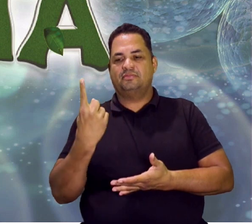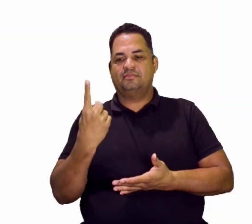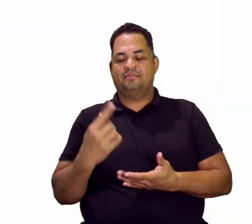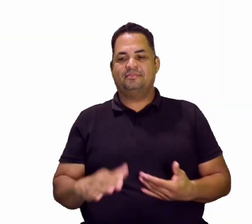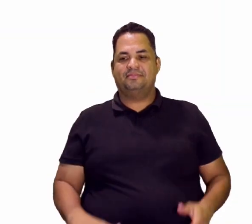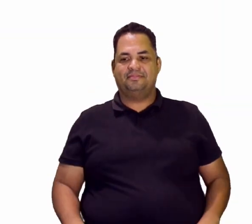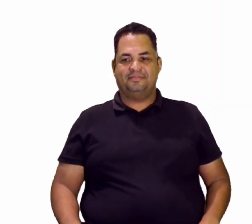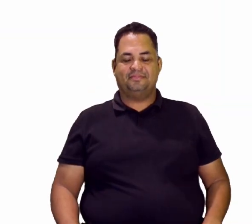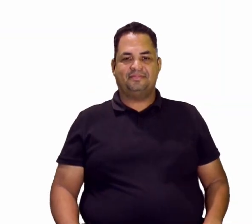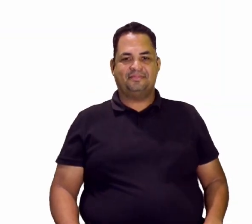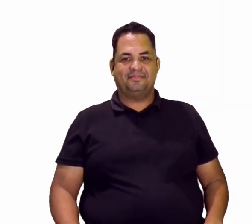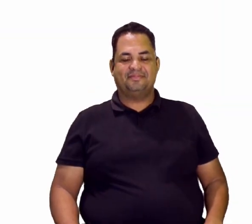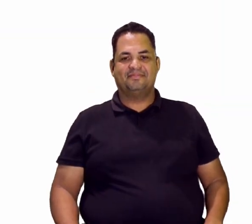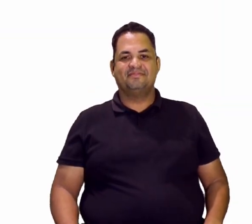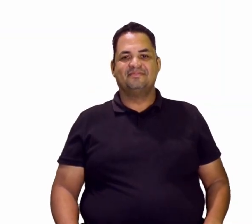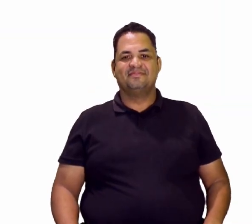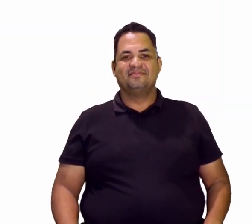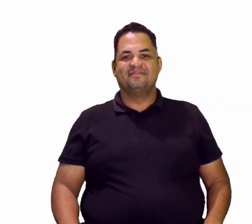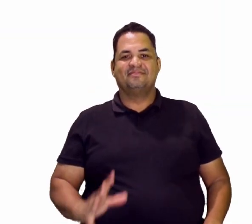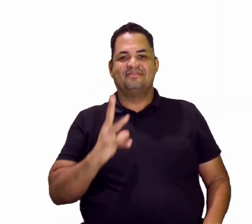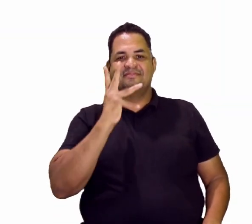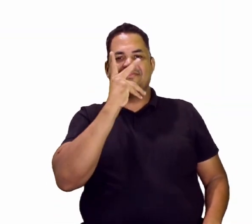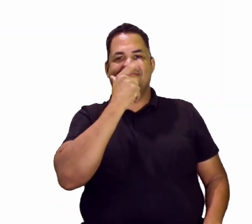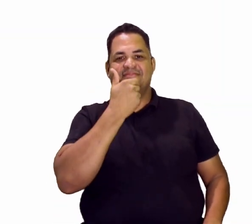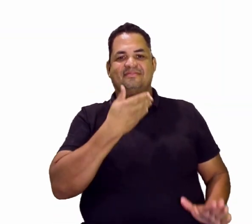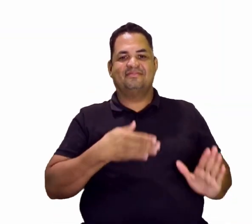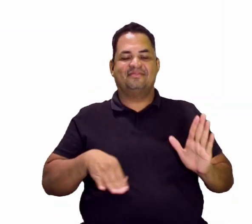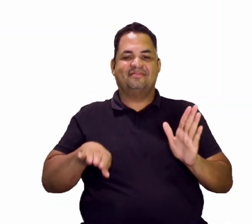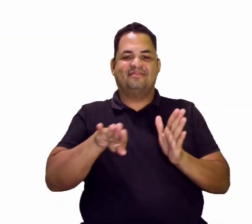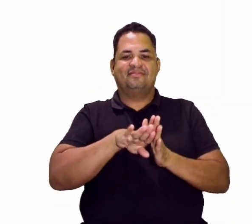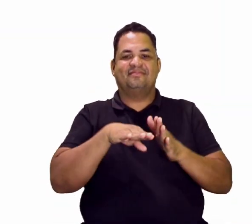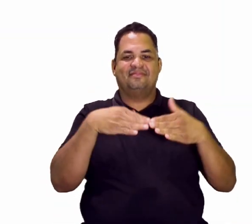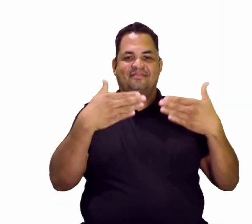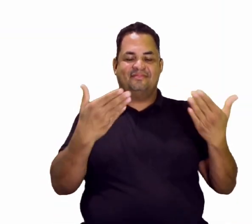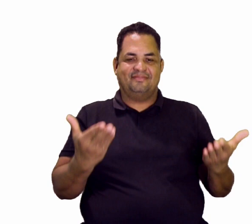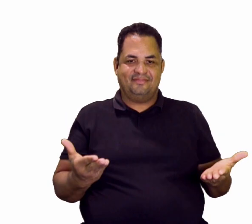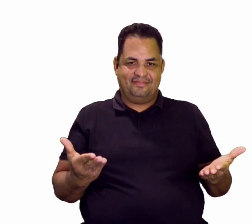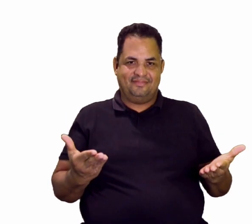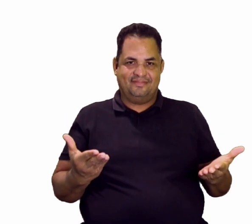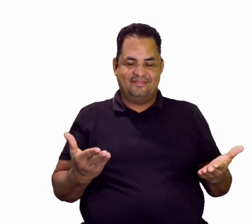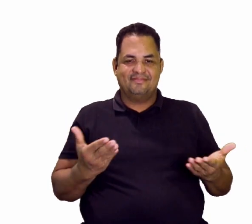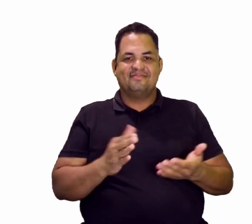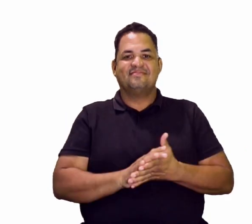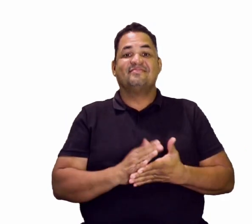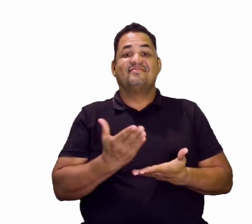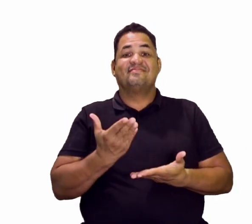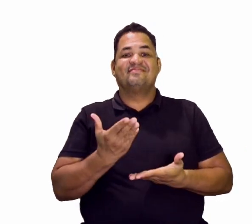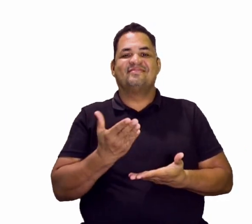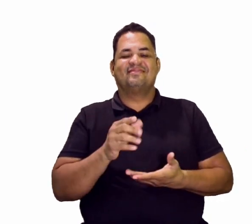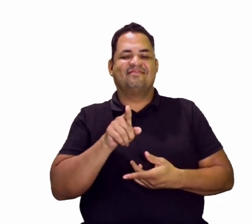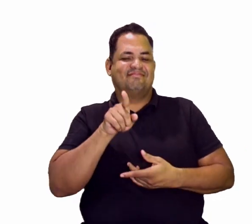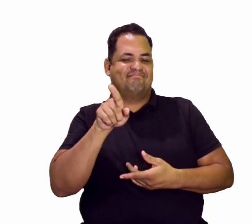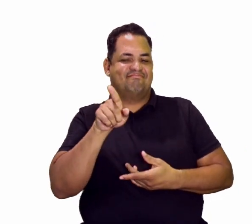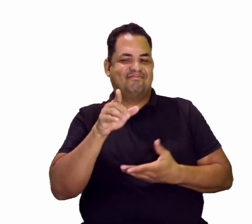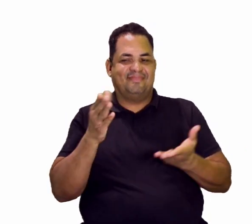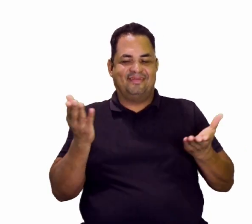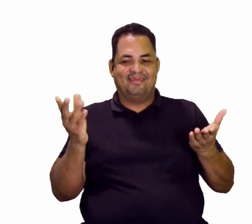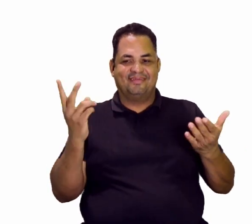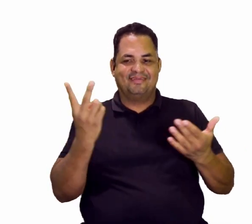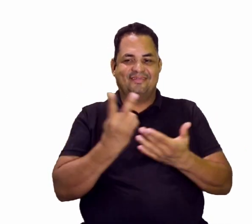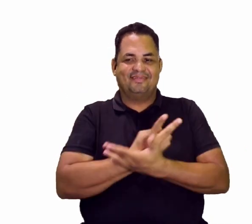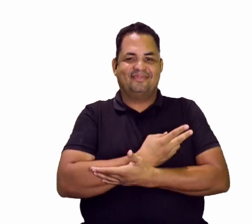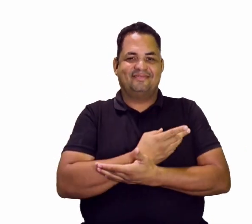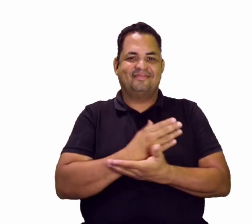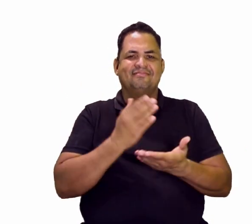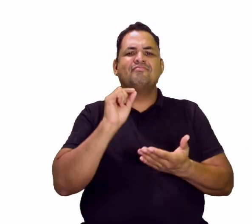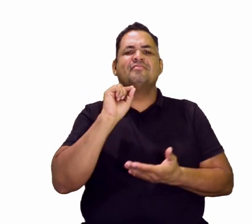12.1. Olha só, que lindo, nós chegamos então nesses que são aquela situação. Eles são o